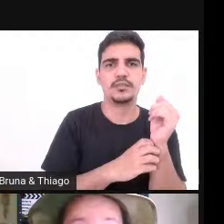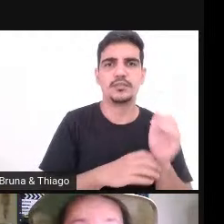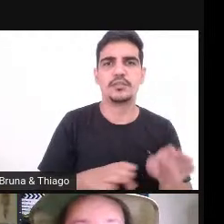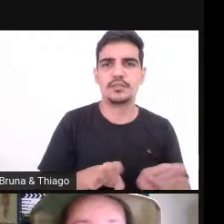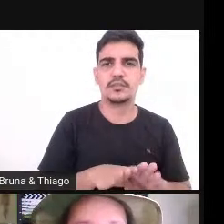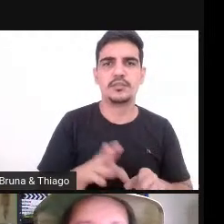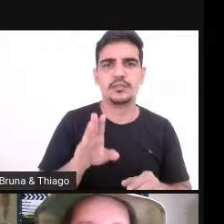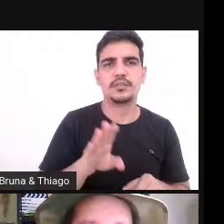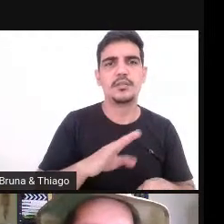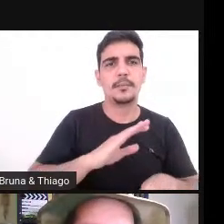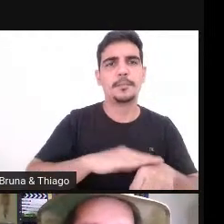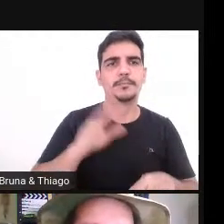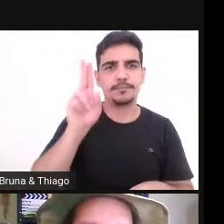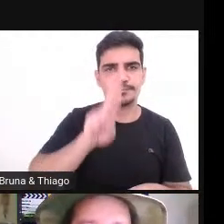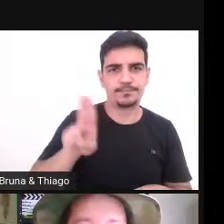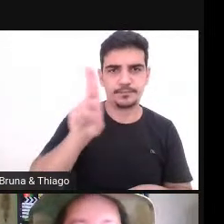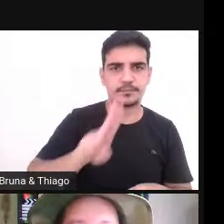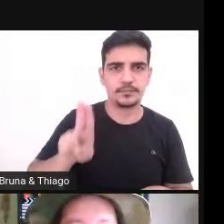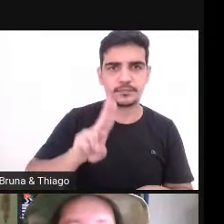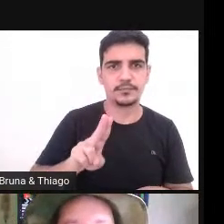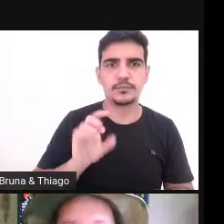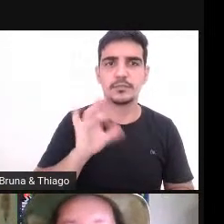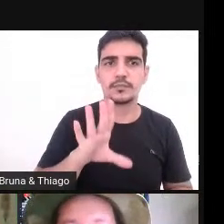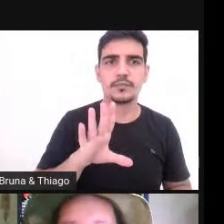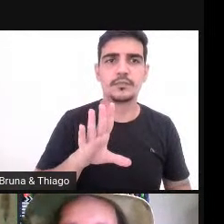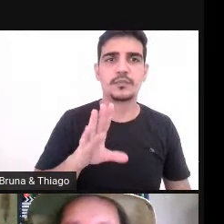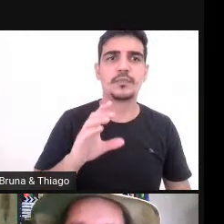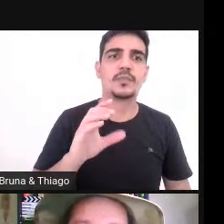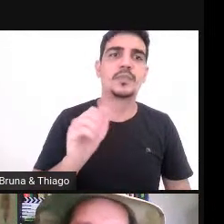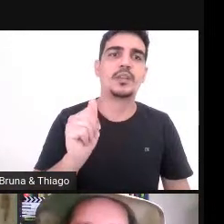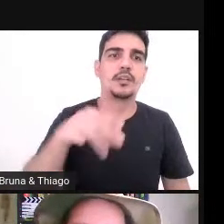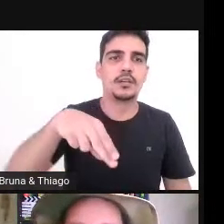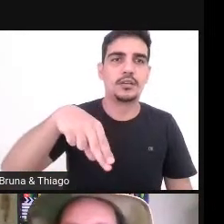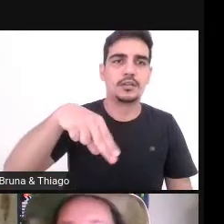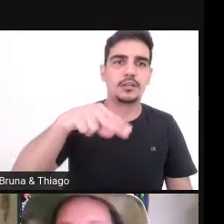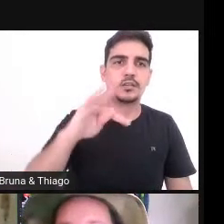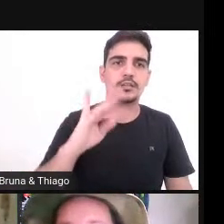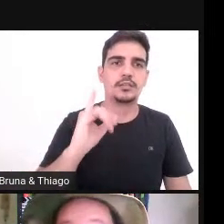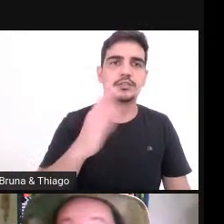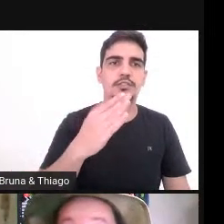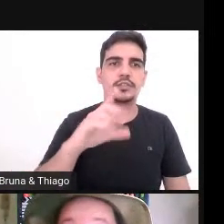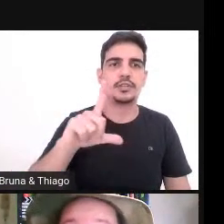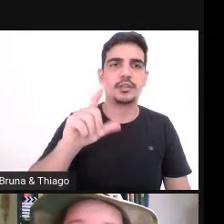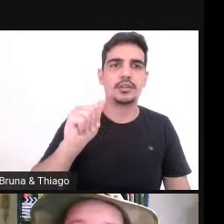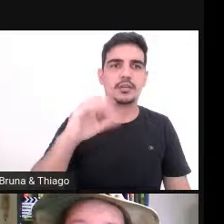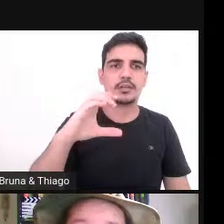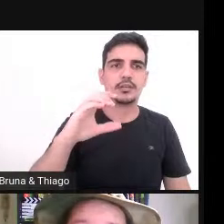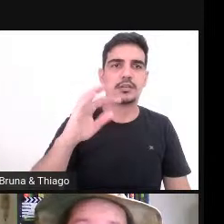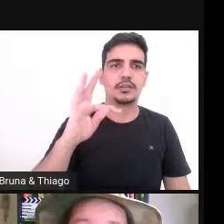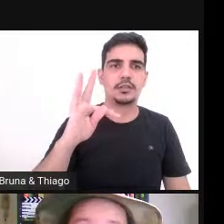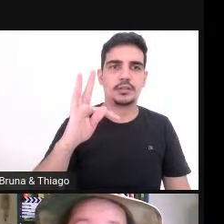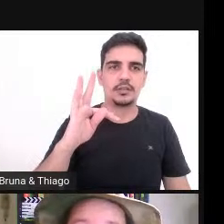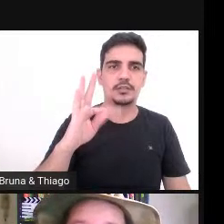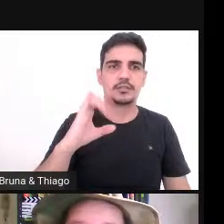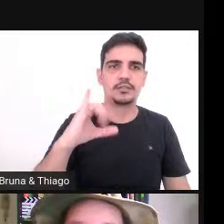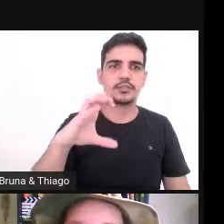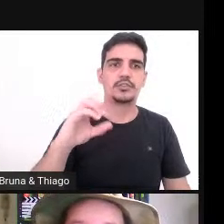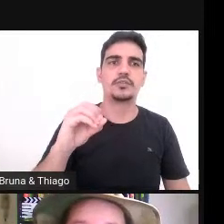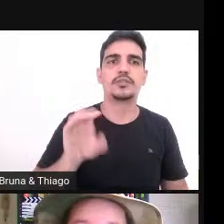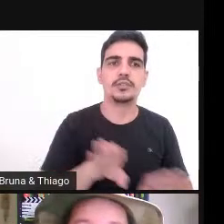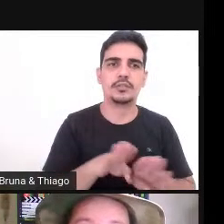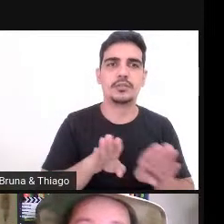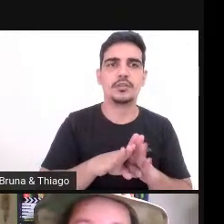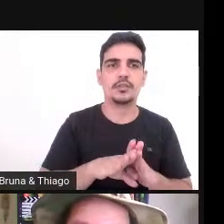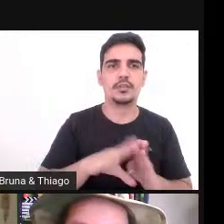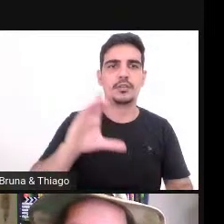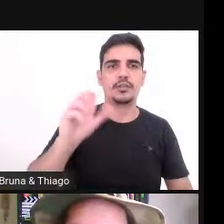mais usado hoje. A gente não tem só o soro antilaquético mais, tá? Ele vem misturado. Para lagarta, né, o soro antilonômico é feito